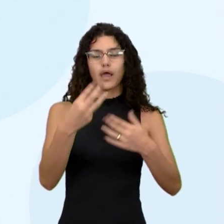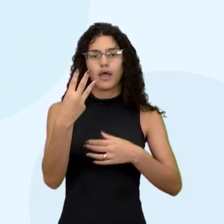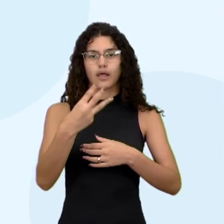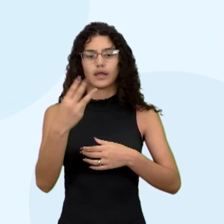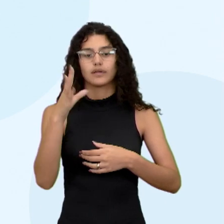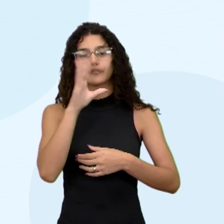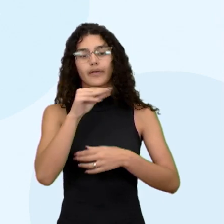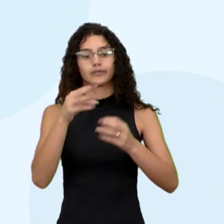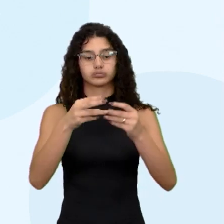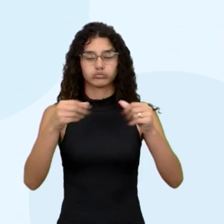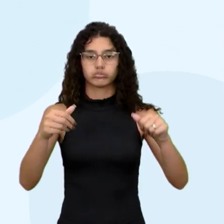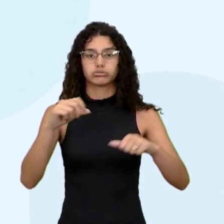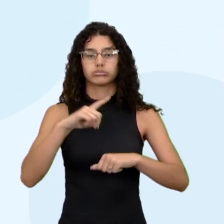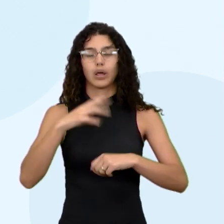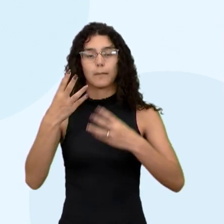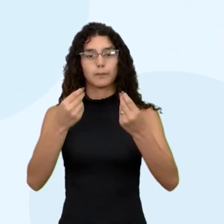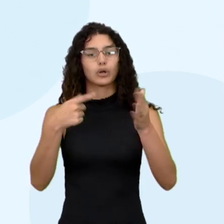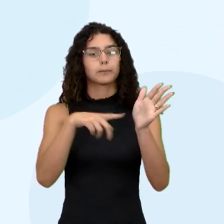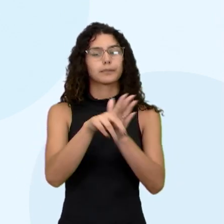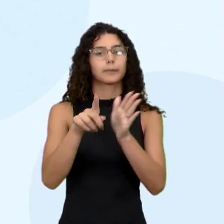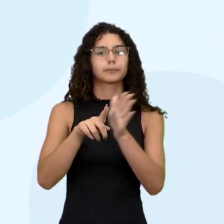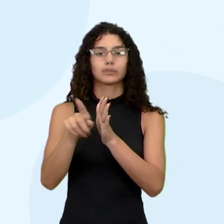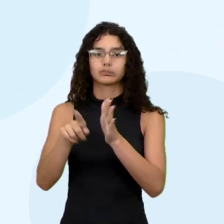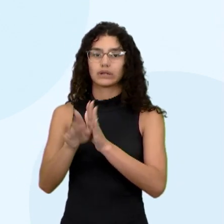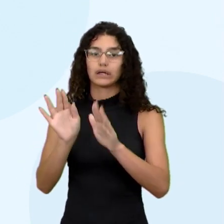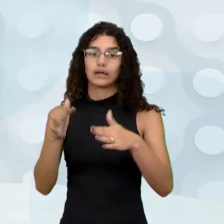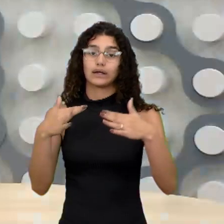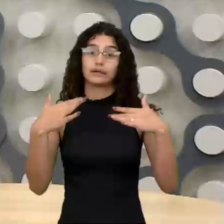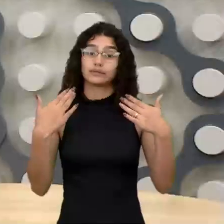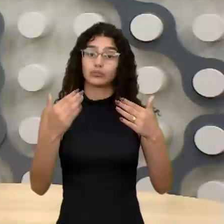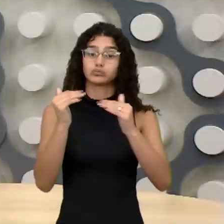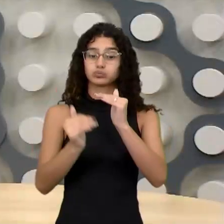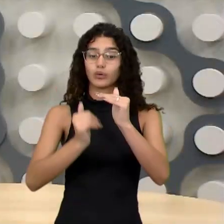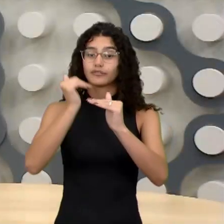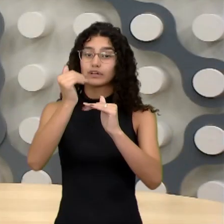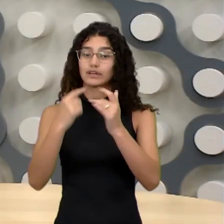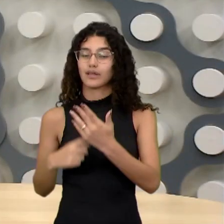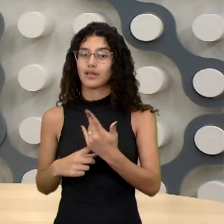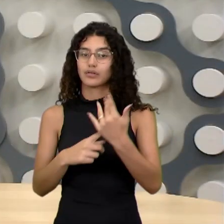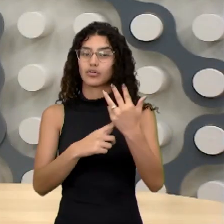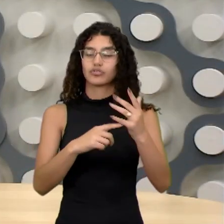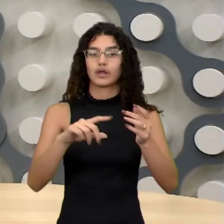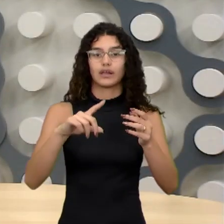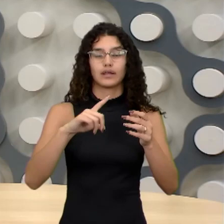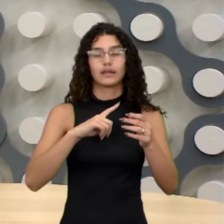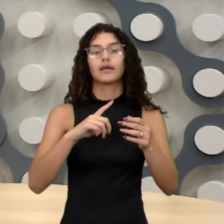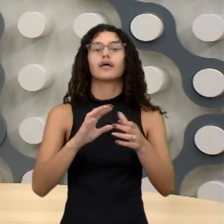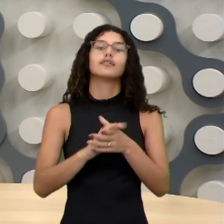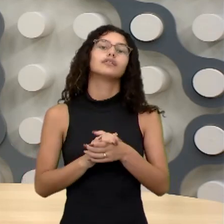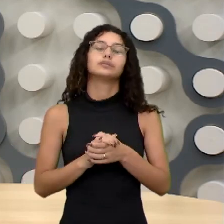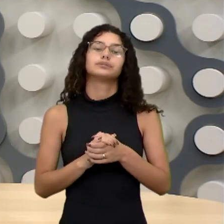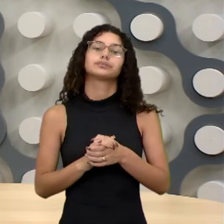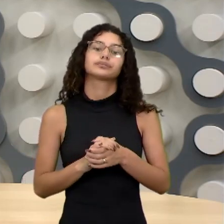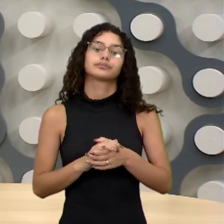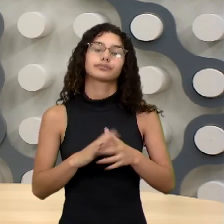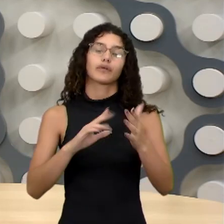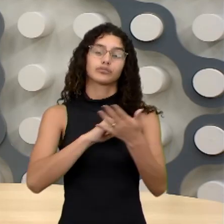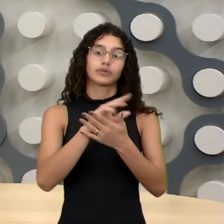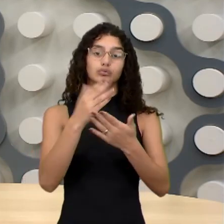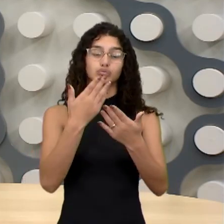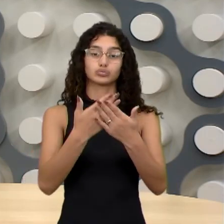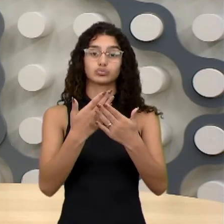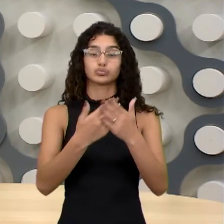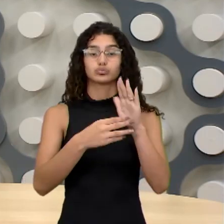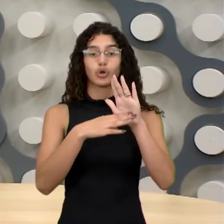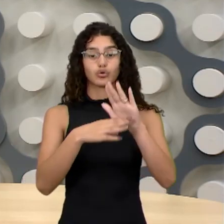solo, né? Se tem muito essa questão, né? Então, o avanço da tecnologia, né, nos equipamentos de estudos,